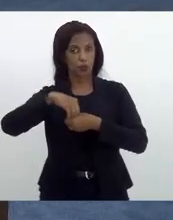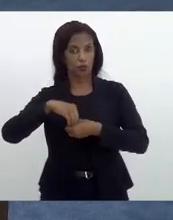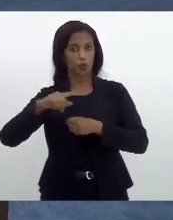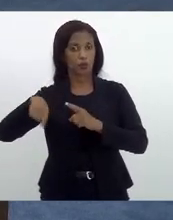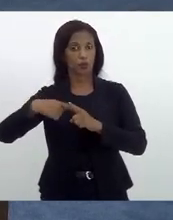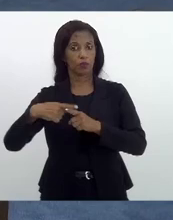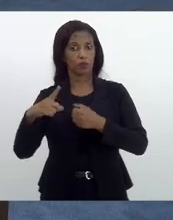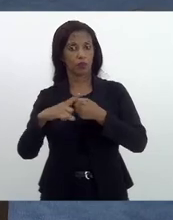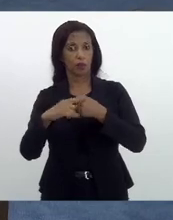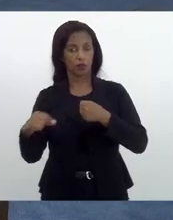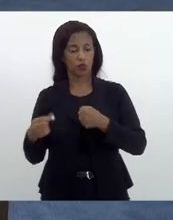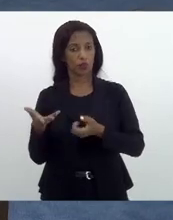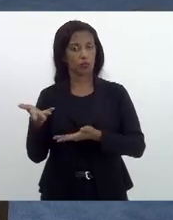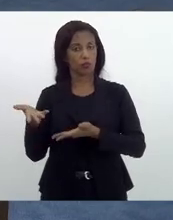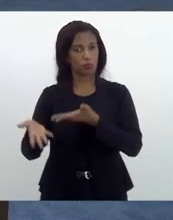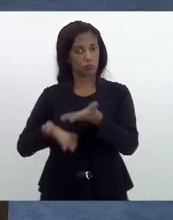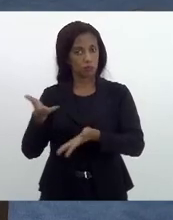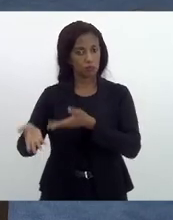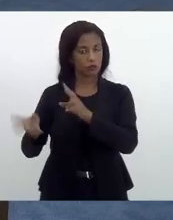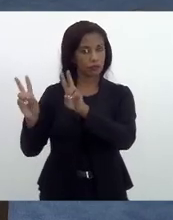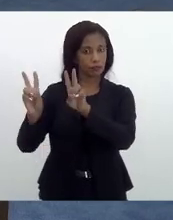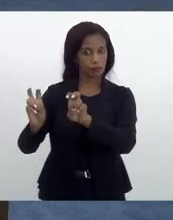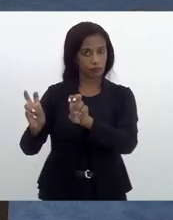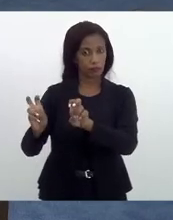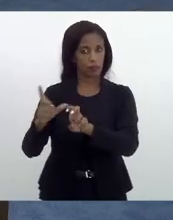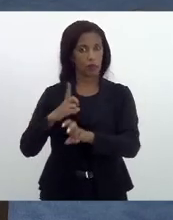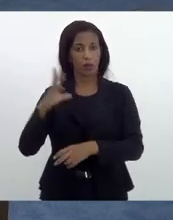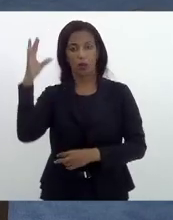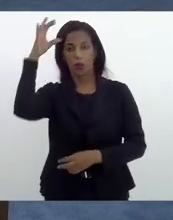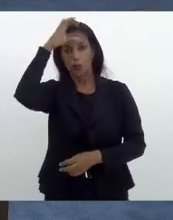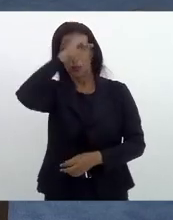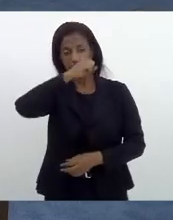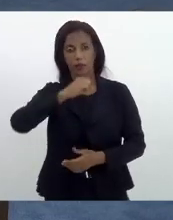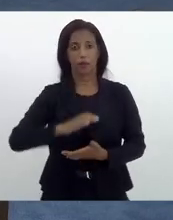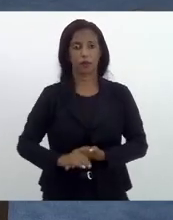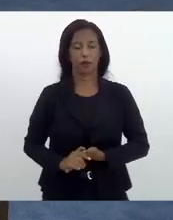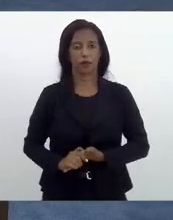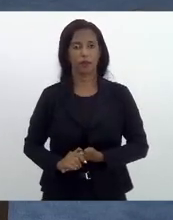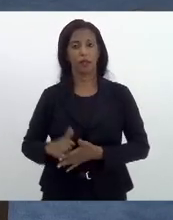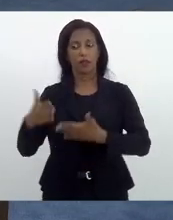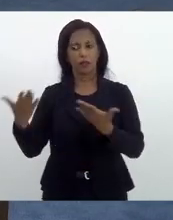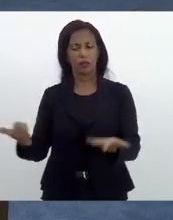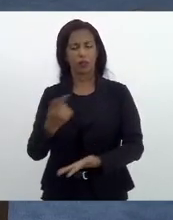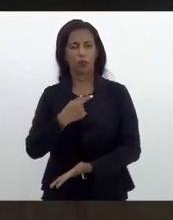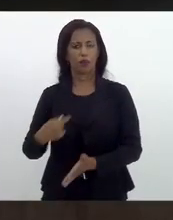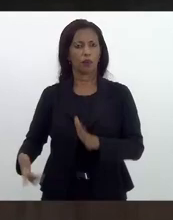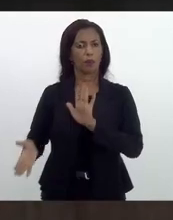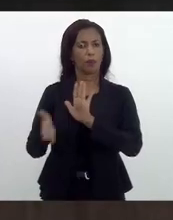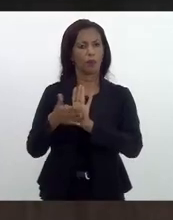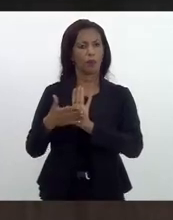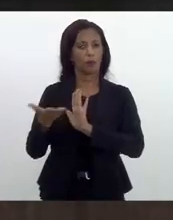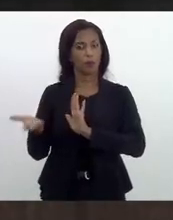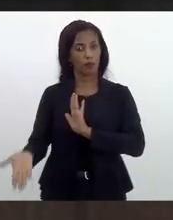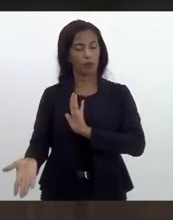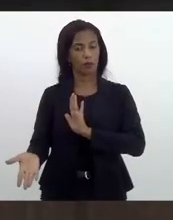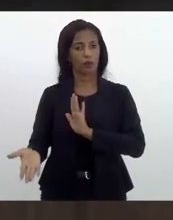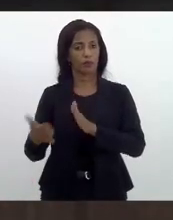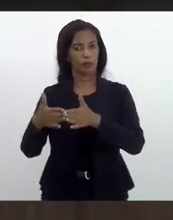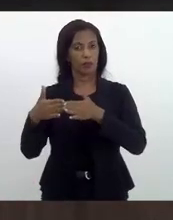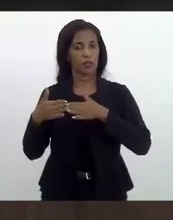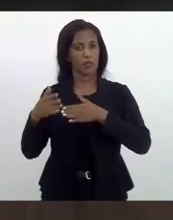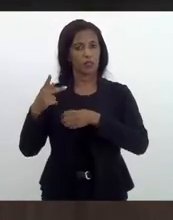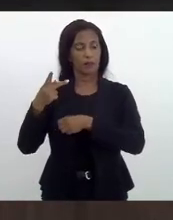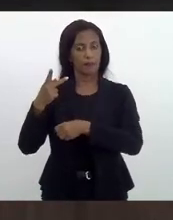mais um artigo que trata desse tema, a gente tem a compreensão de que, assim como o governo estava propondo fazer com a licença